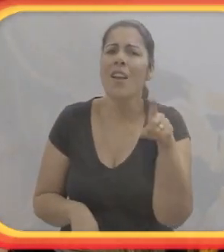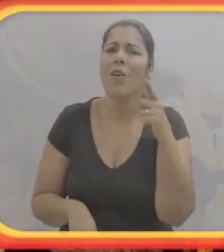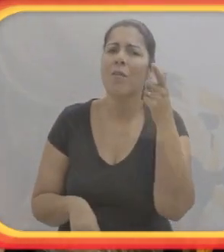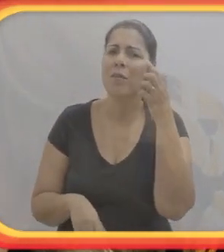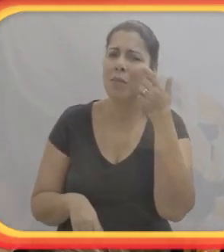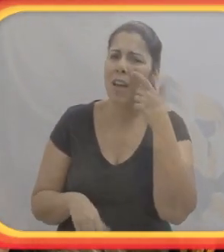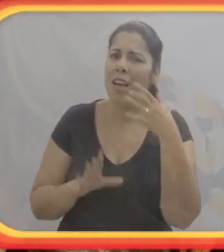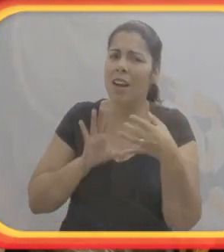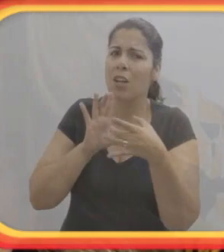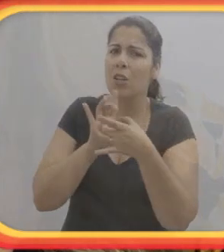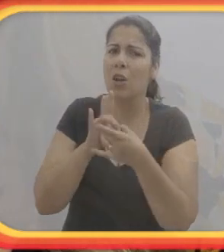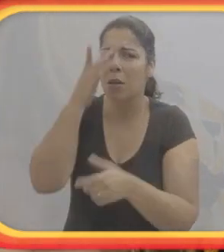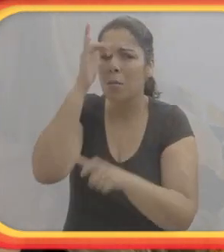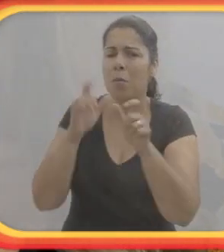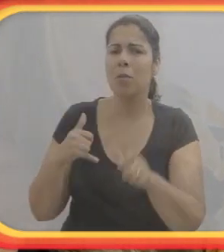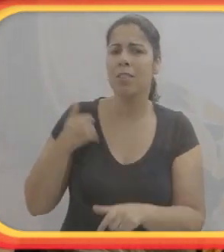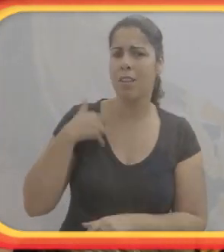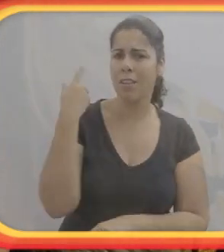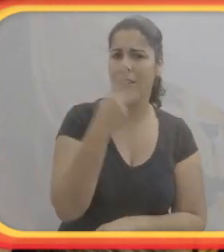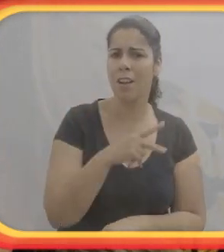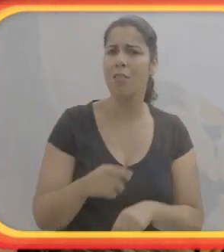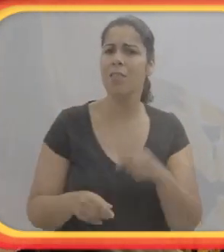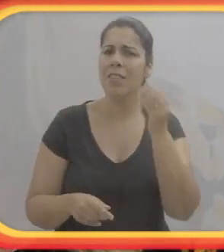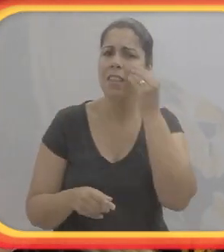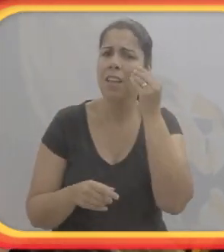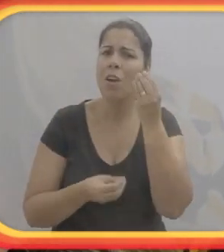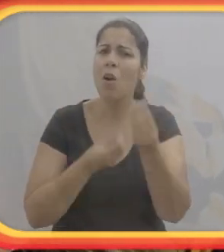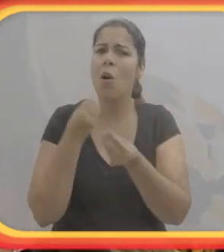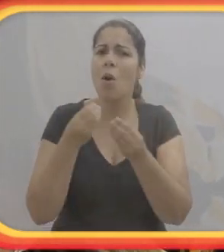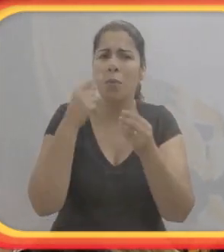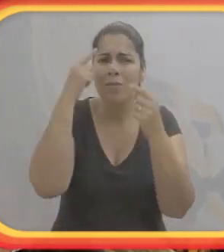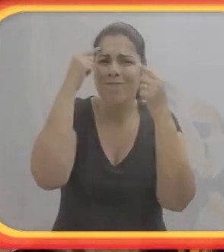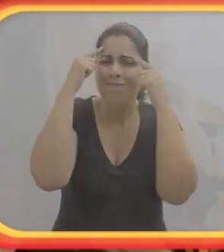chocada com aquilo. E ela vai até o consultório da terapeuta e ela fala